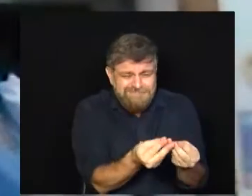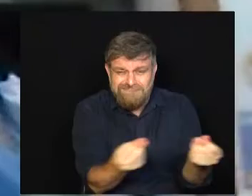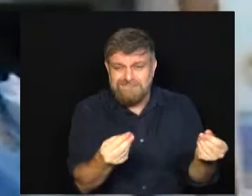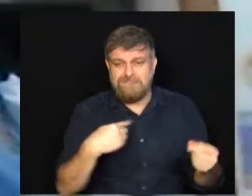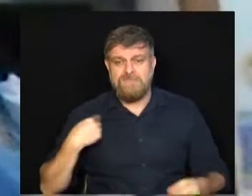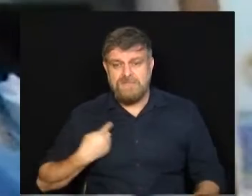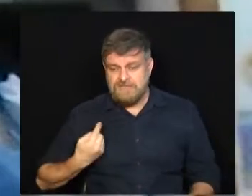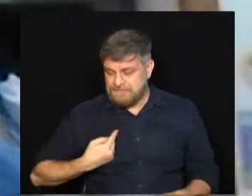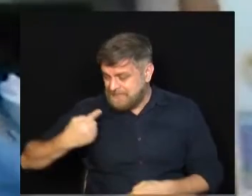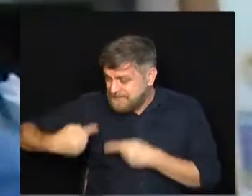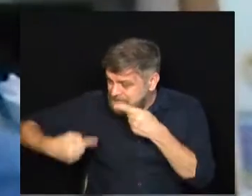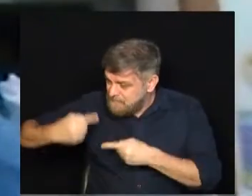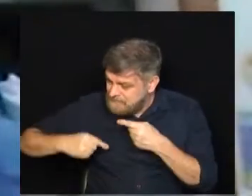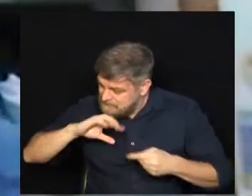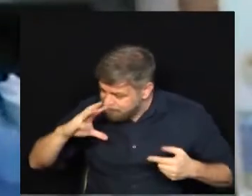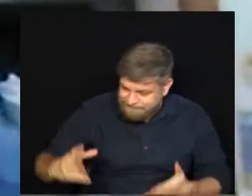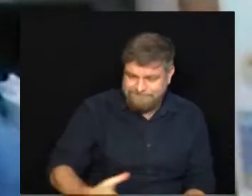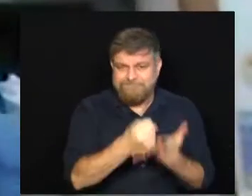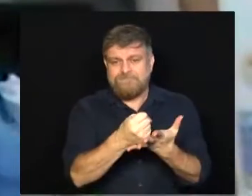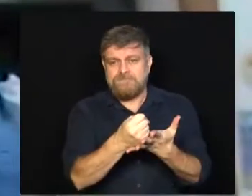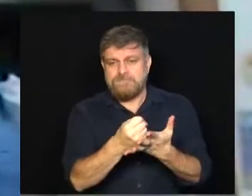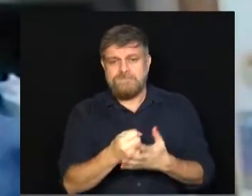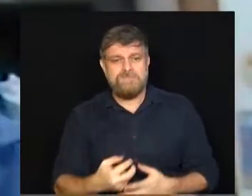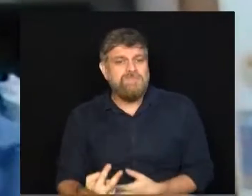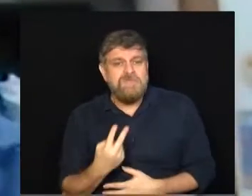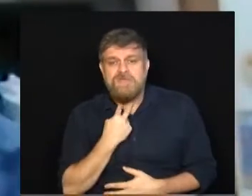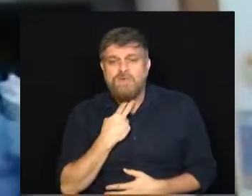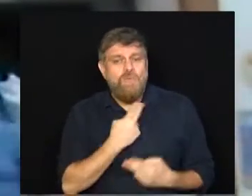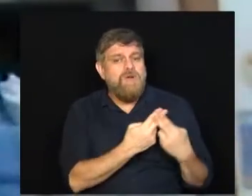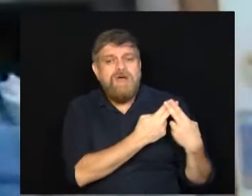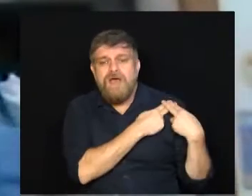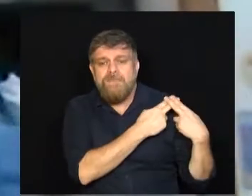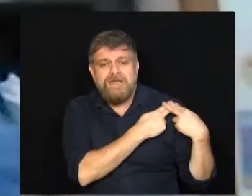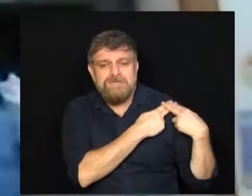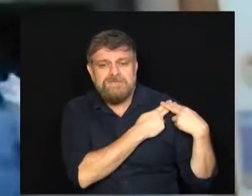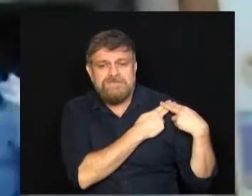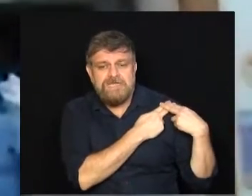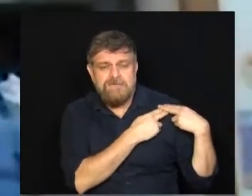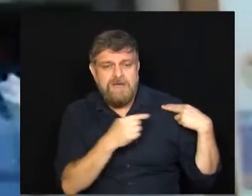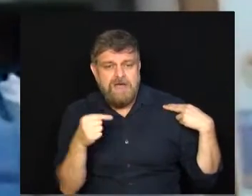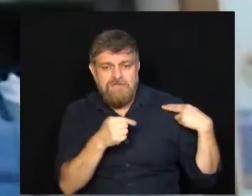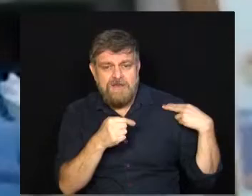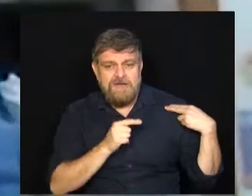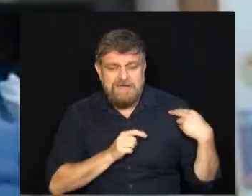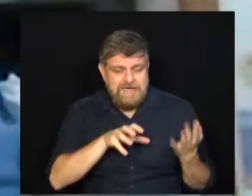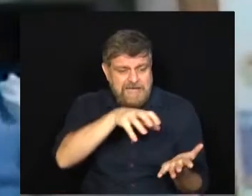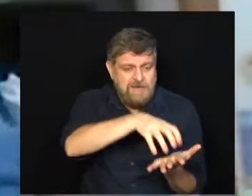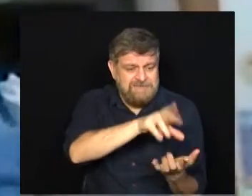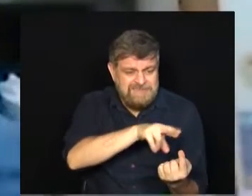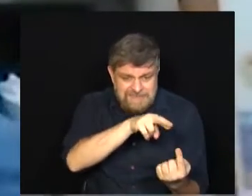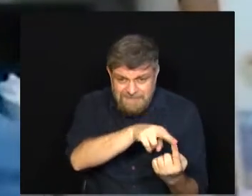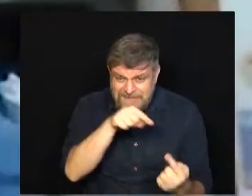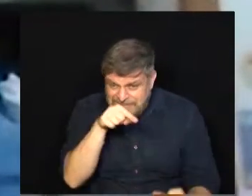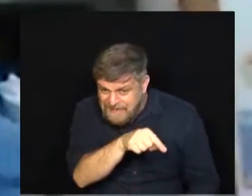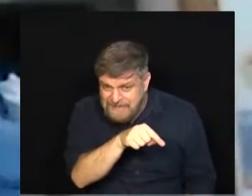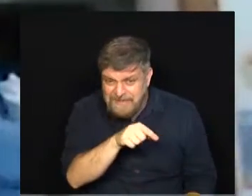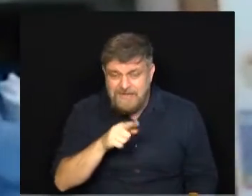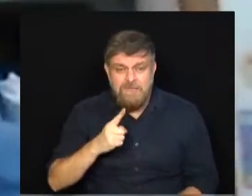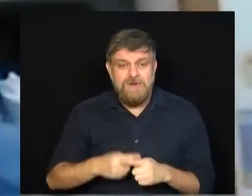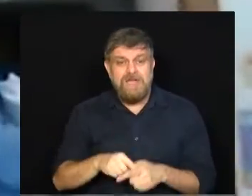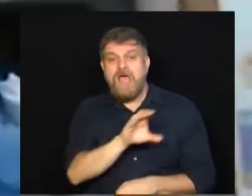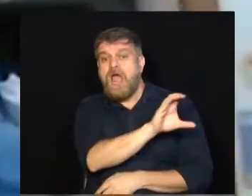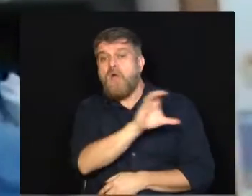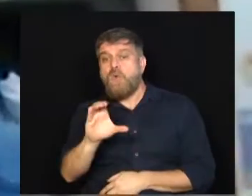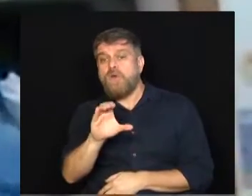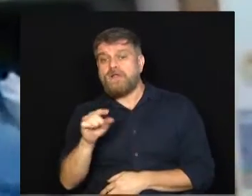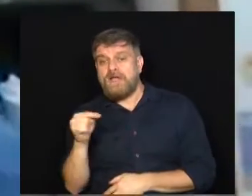precisa debater. Isso é preciso dizer, não é responsabilidade de quem está no centro de referência. Porque quem coordena o centro de